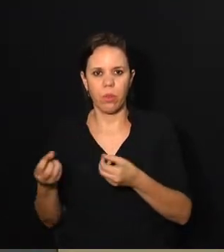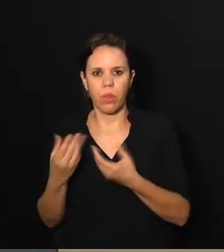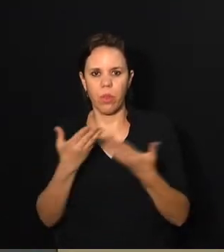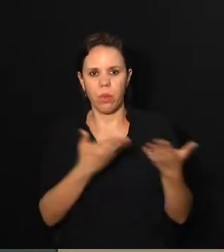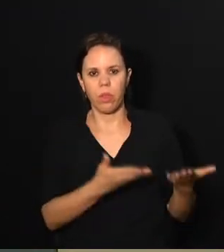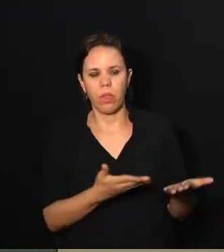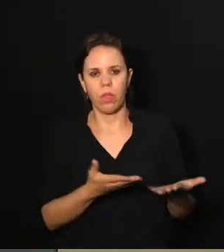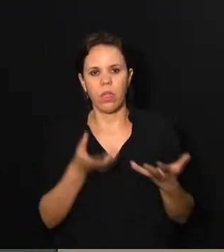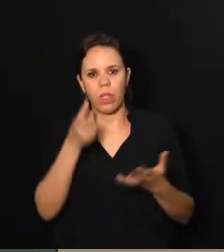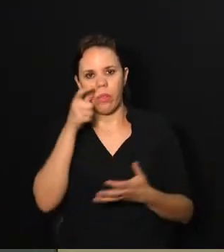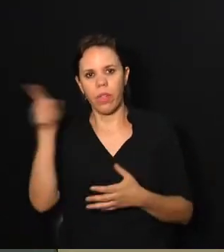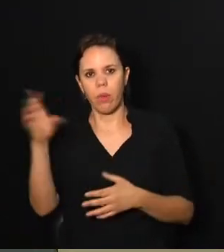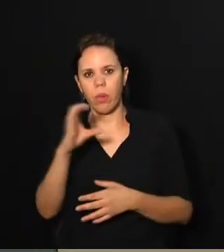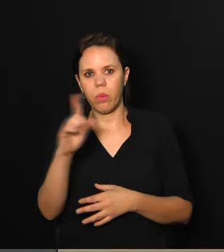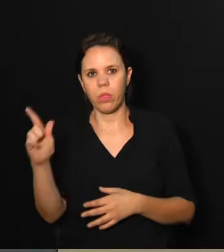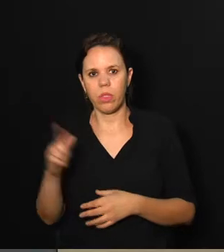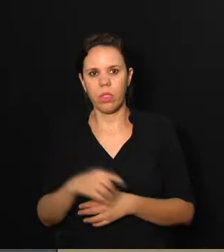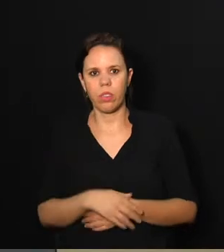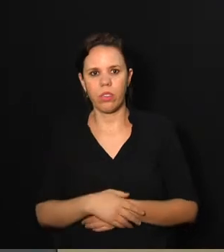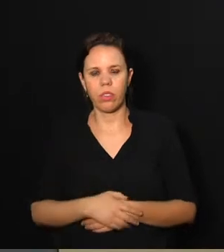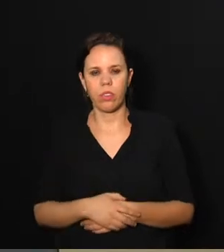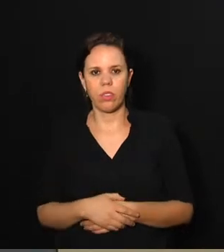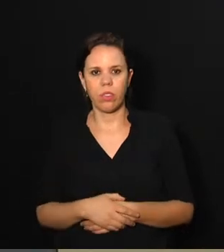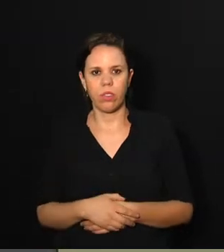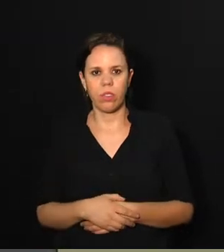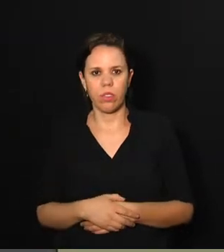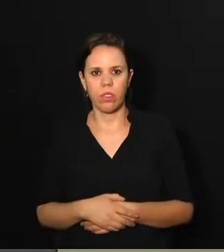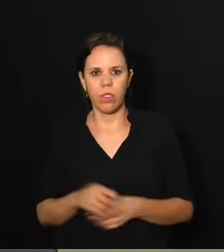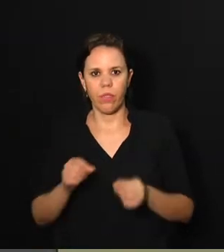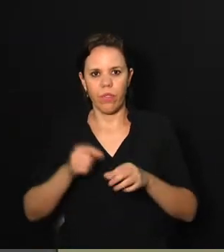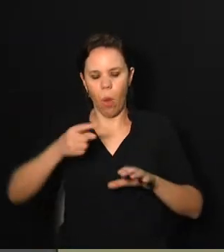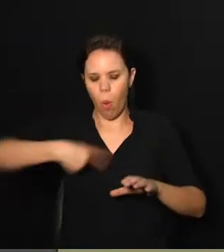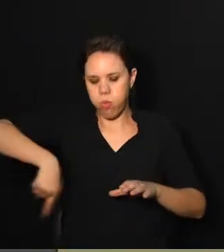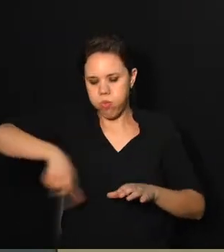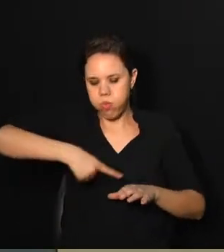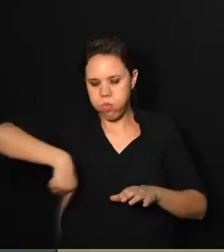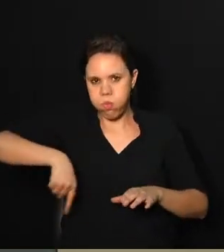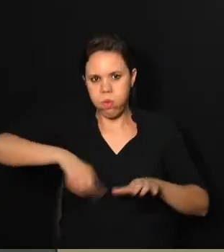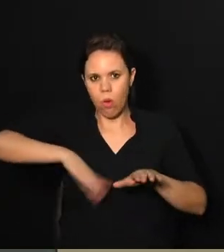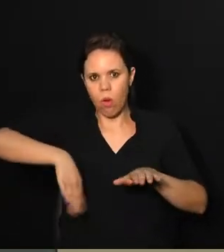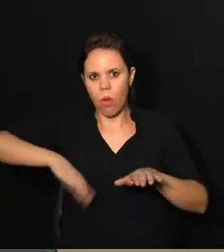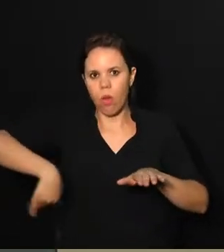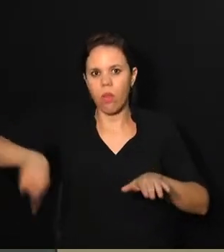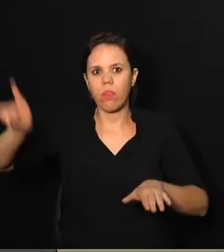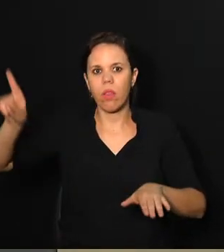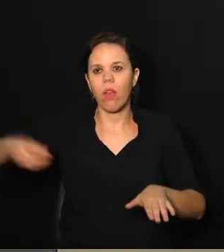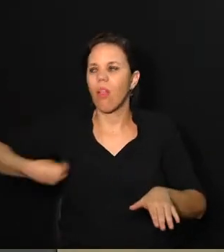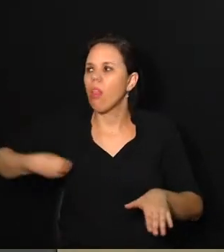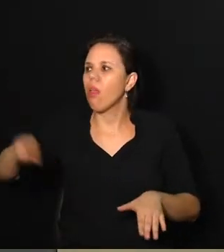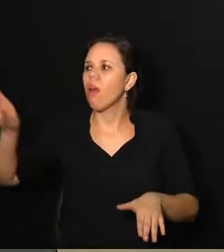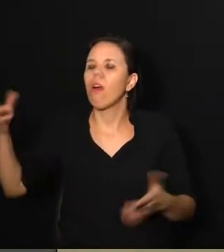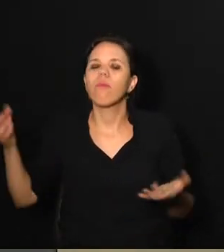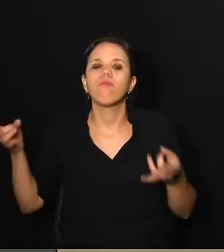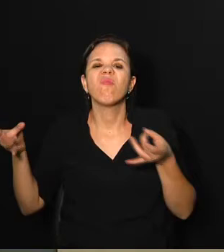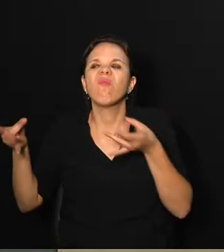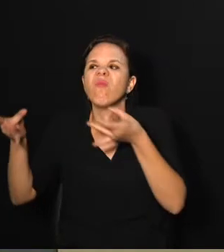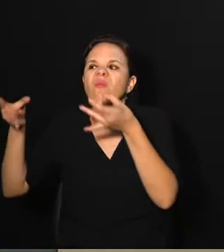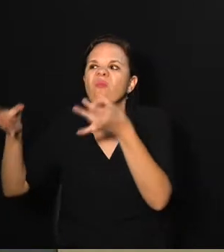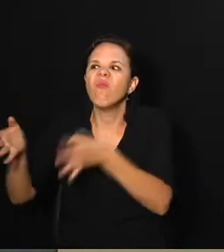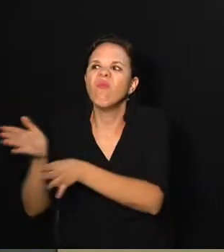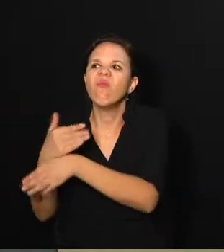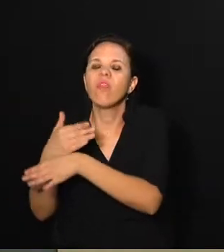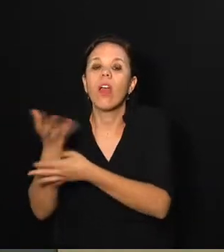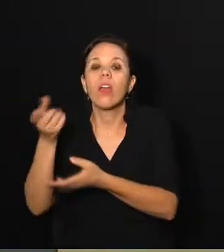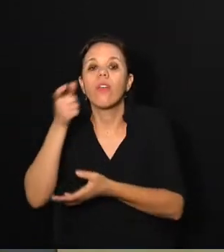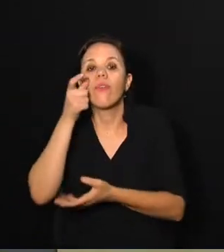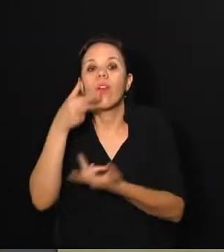Agora, eu quero ver ir para o Campo Grande. Fez um buraco lá para uma piscina, está lá. Está lá. Eu quero